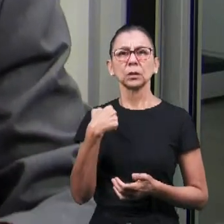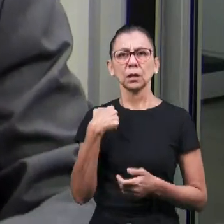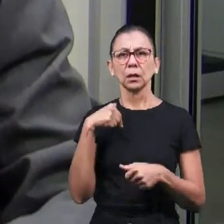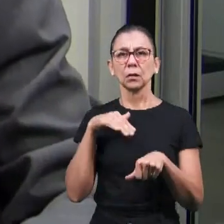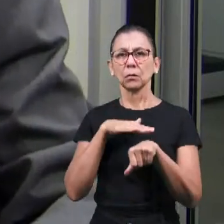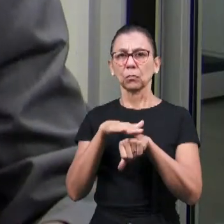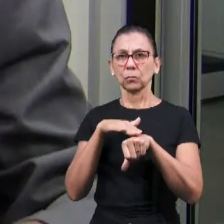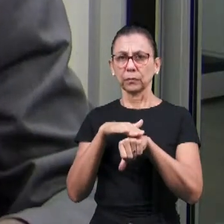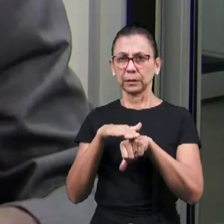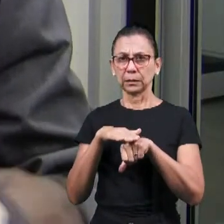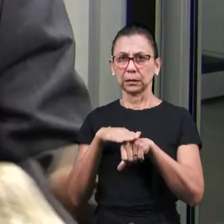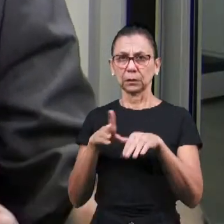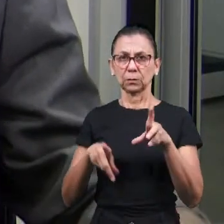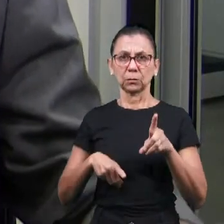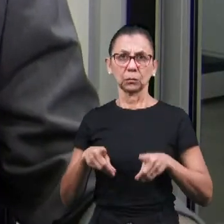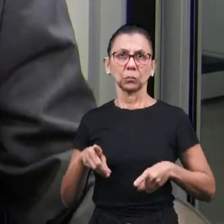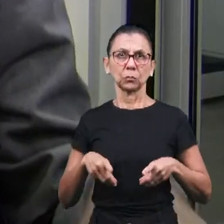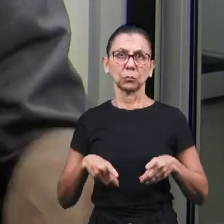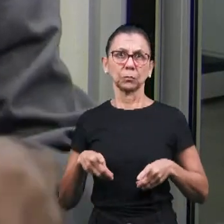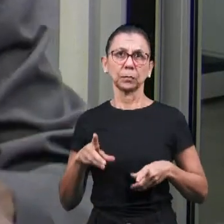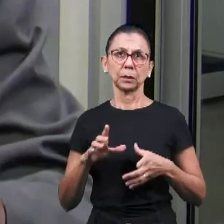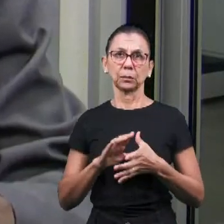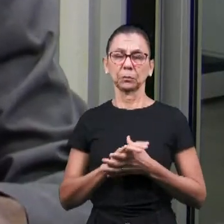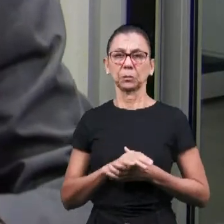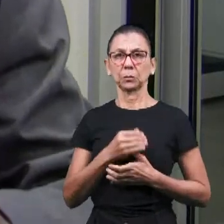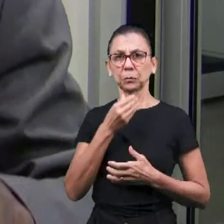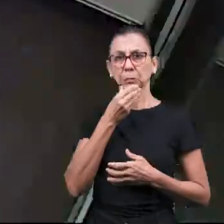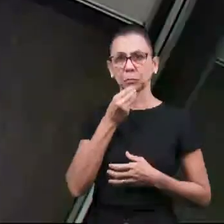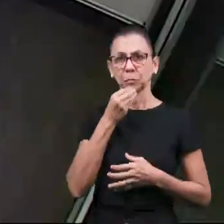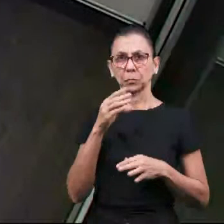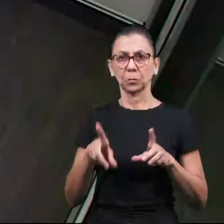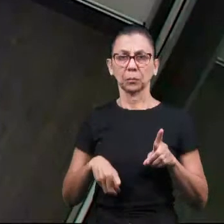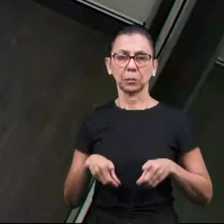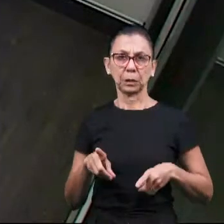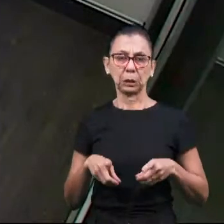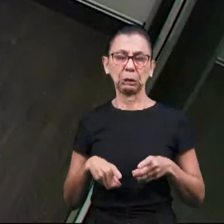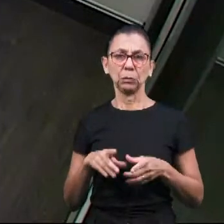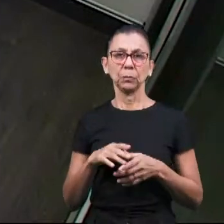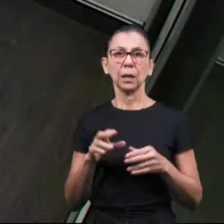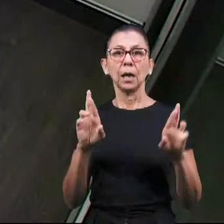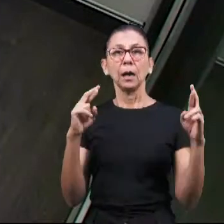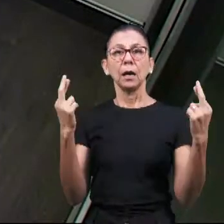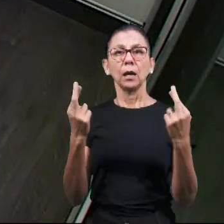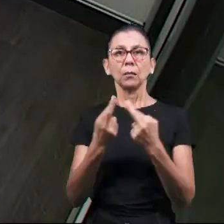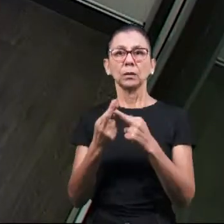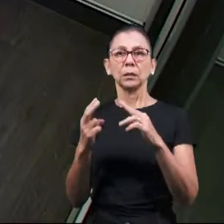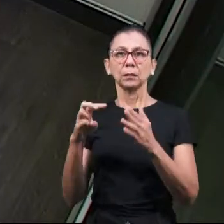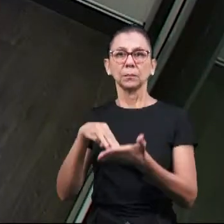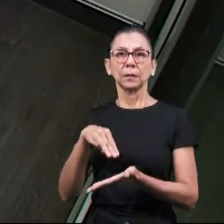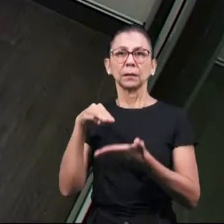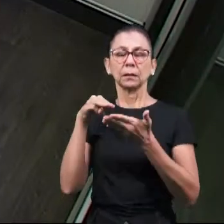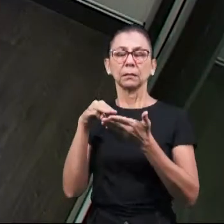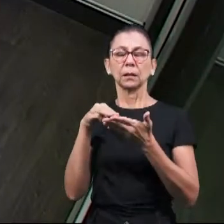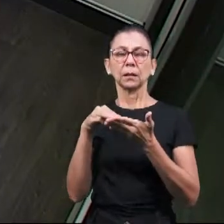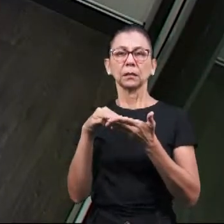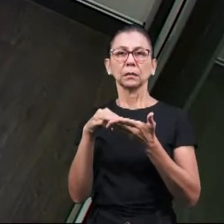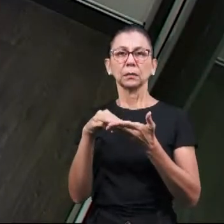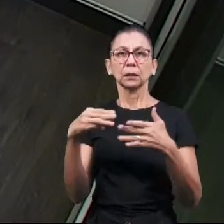da Maranata, da Duque de Caxias. No Centro de Vitória. No Centro de Vitória. Ele era da Duque de Caxias, e conversando com meu primo, ele falou